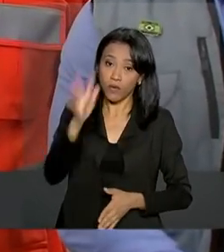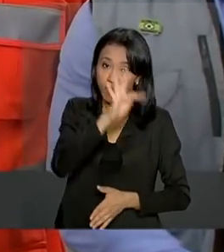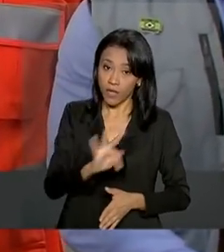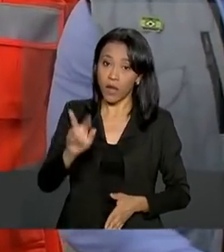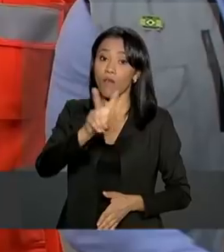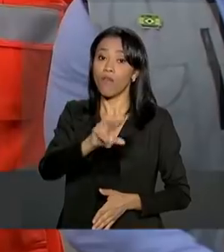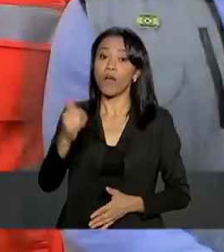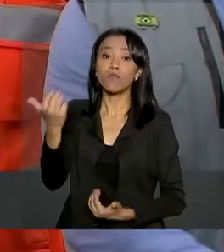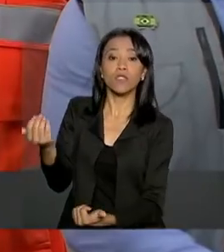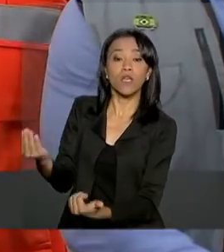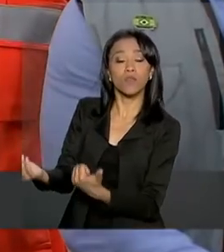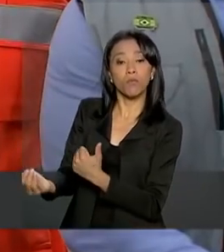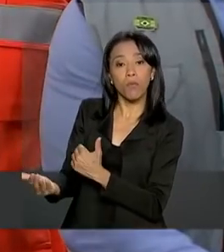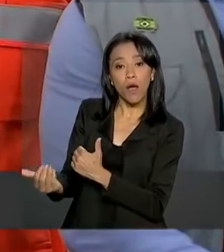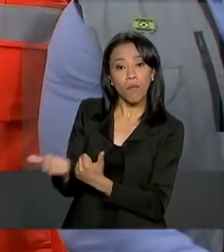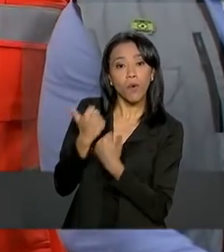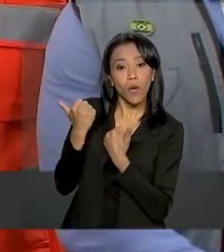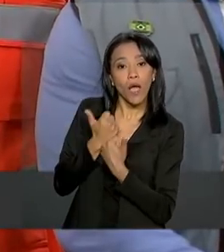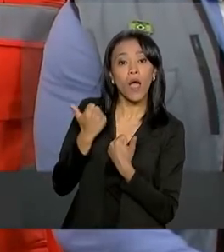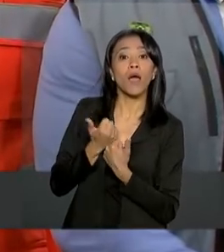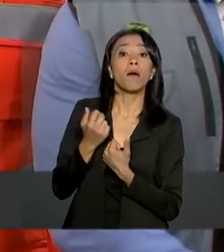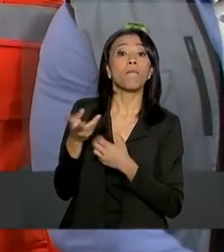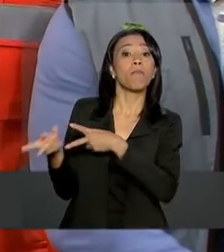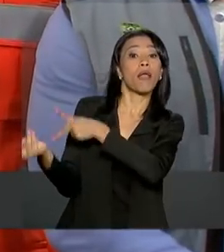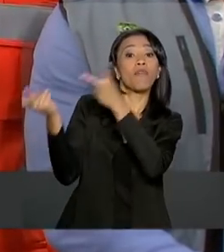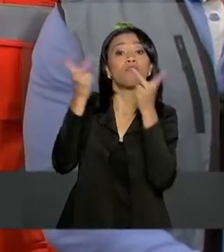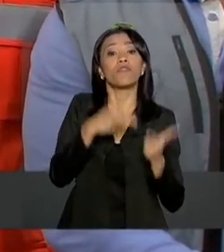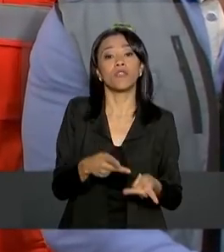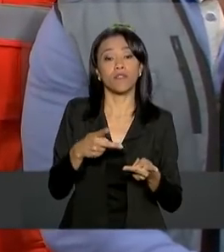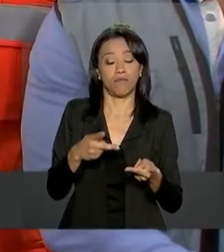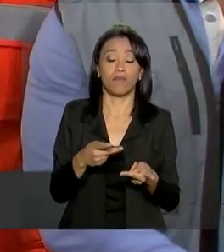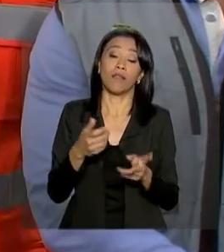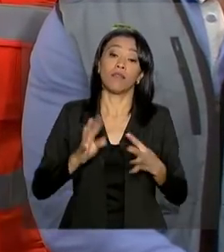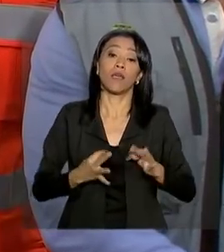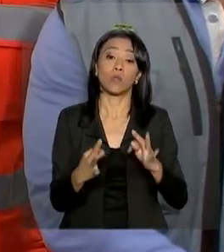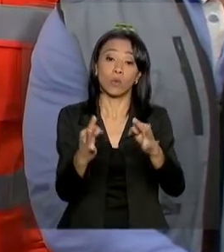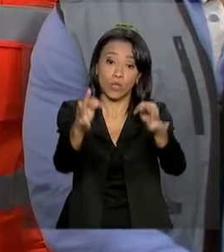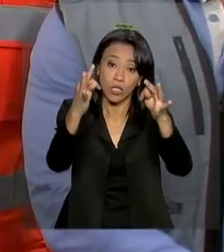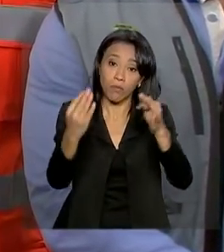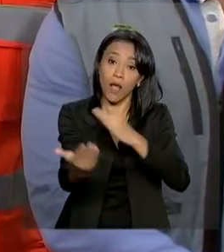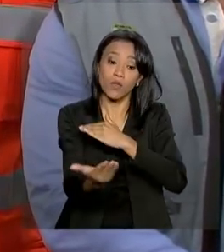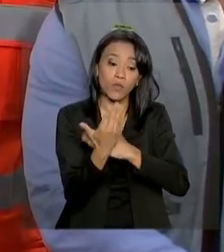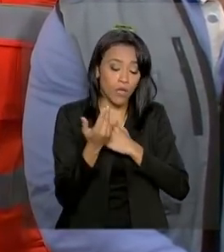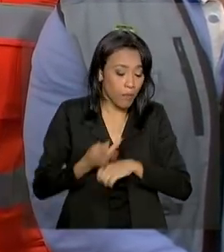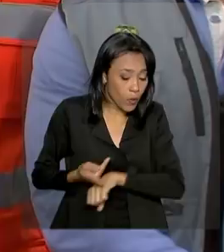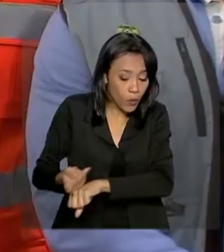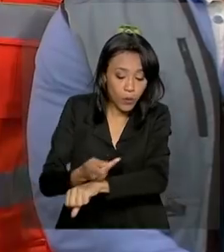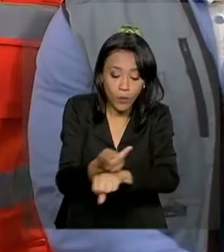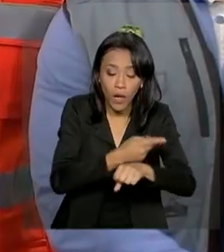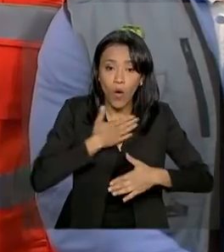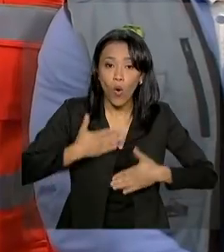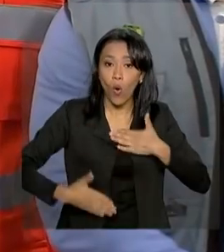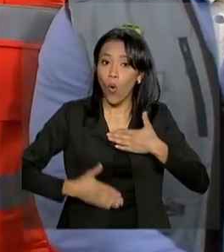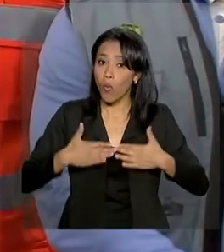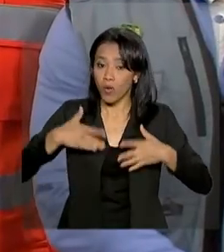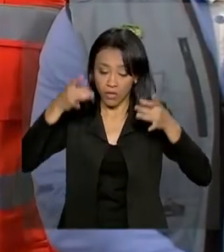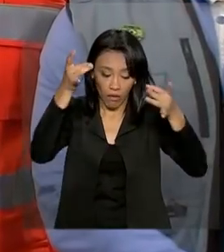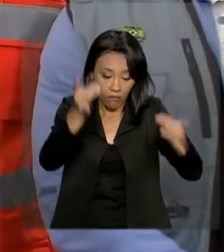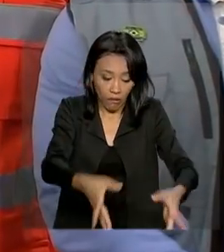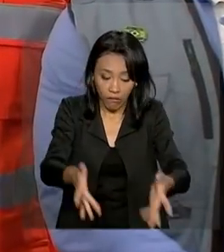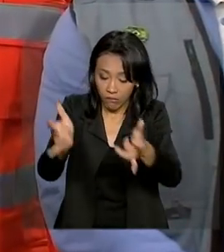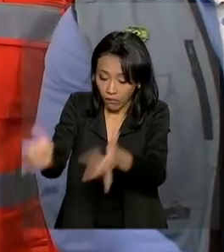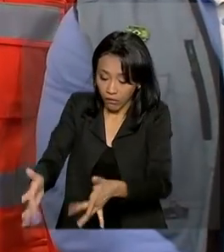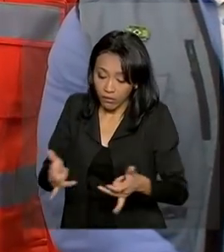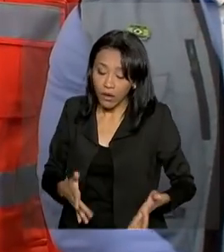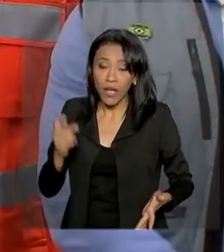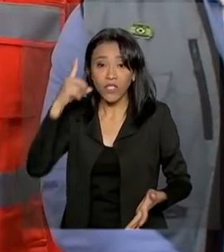trazendo alguma tecnologia lá de fora que ajude a recuperar os corpos que estão soterrados, porque é muito difícil você